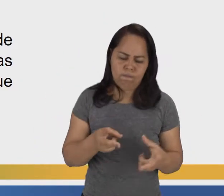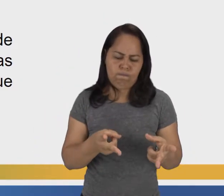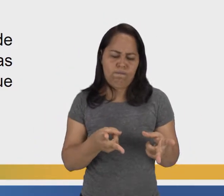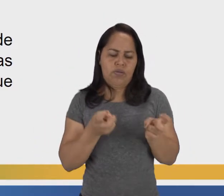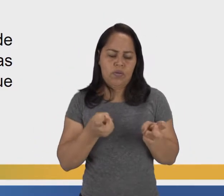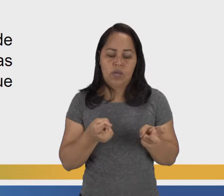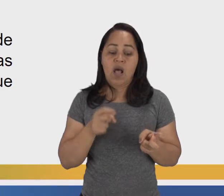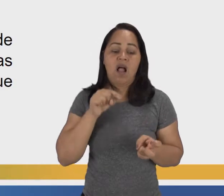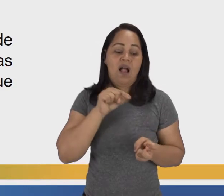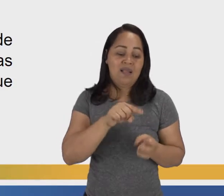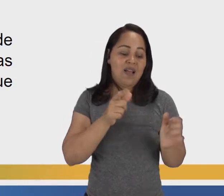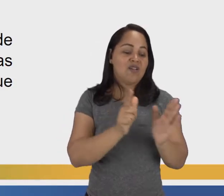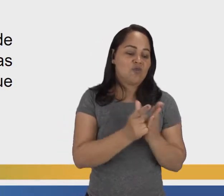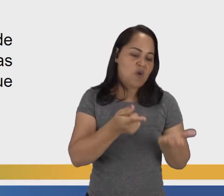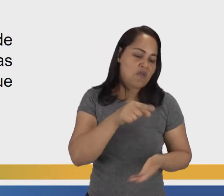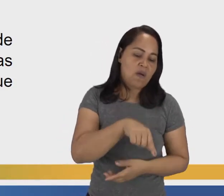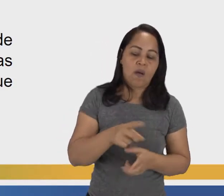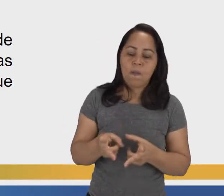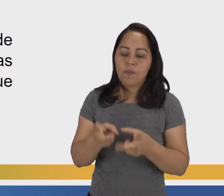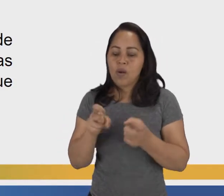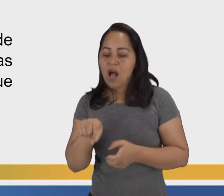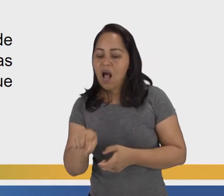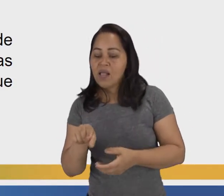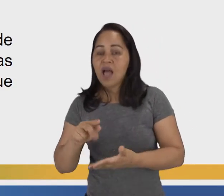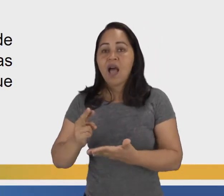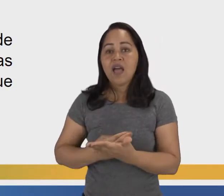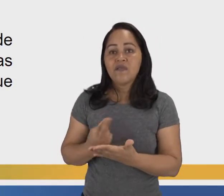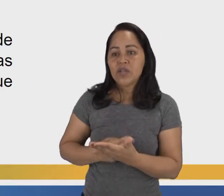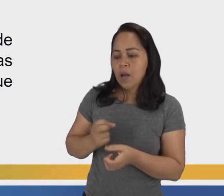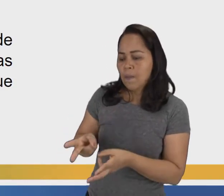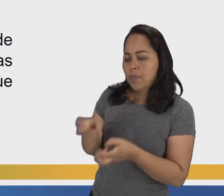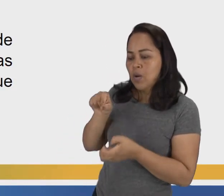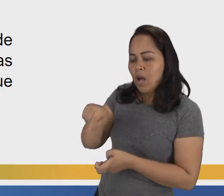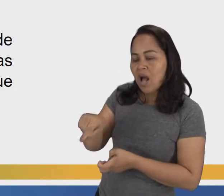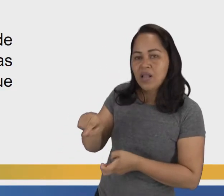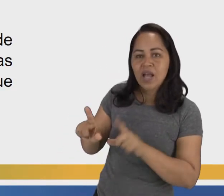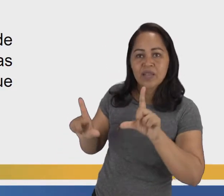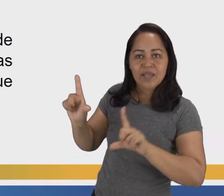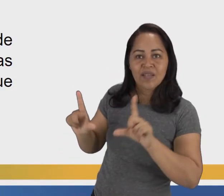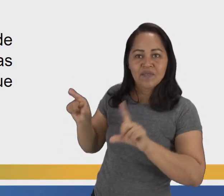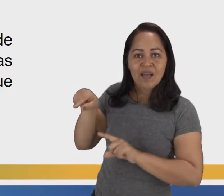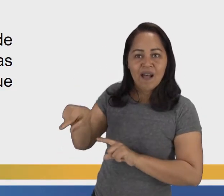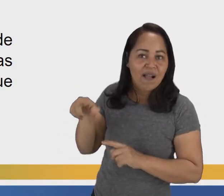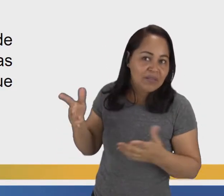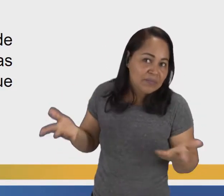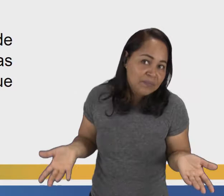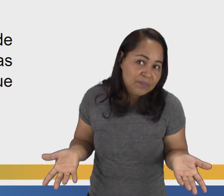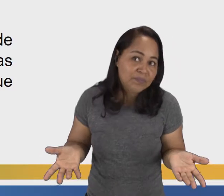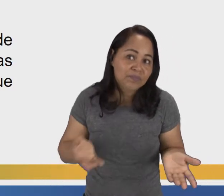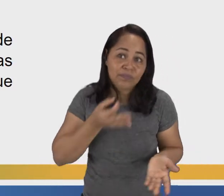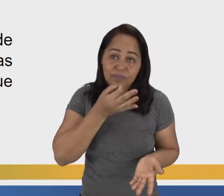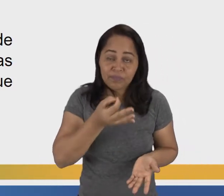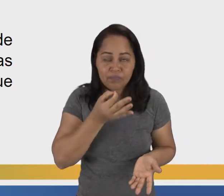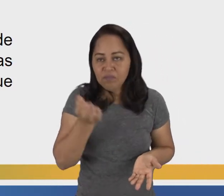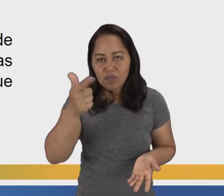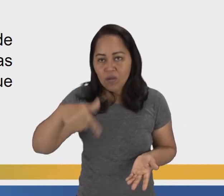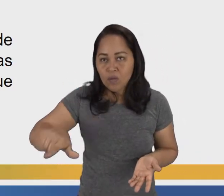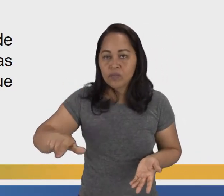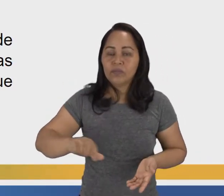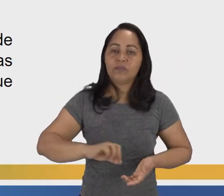determinado gênero e definir. Isso se trata de tal coisa. Pode ser um texto jornalístico, um artigo de opinião ou uma outra